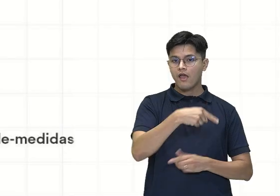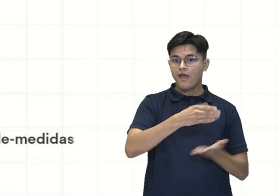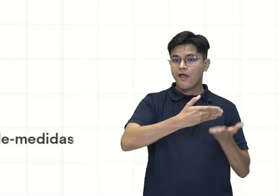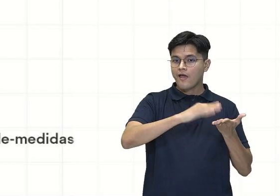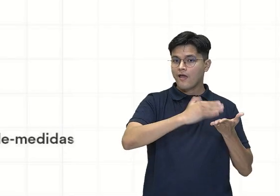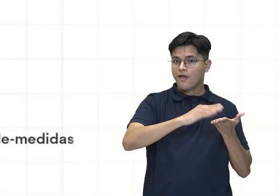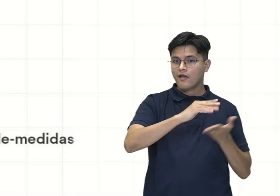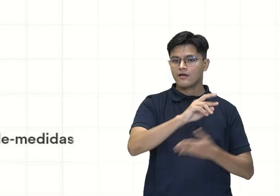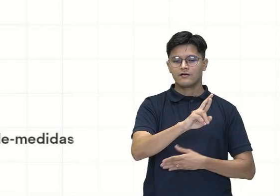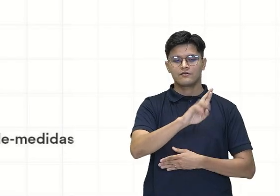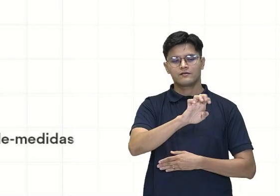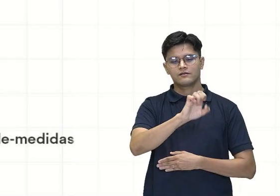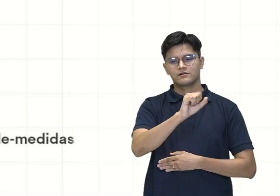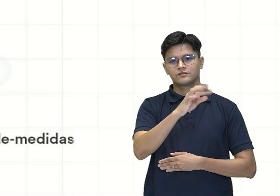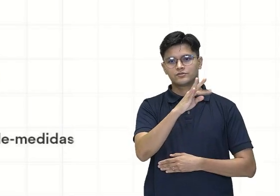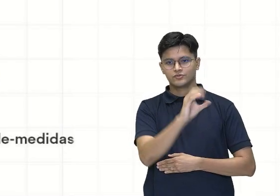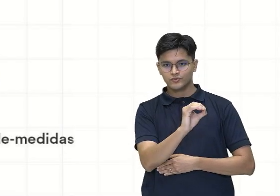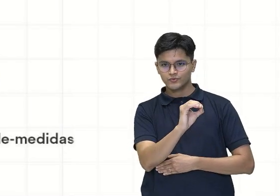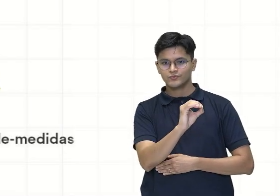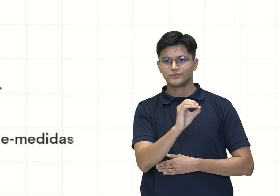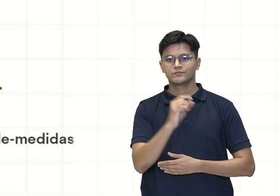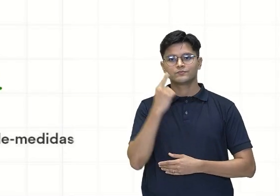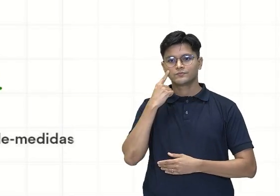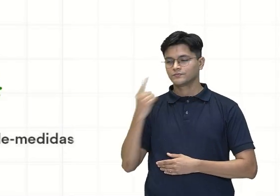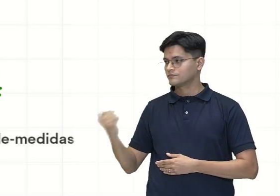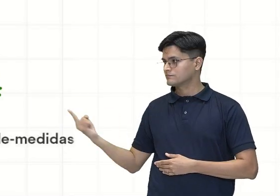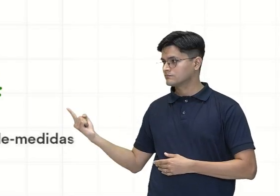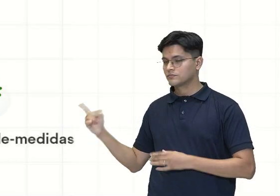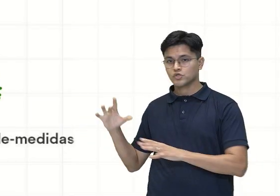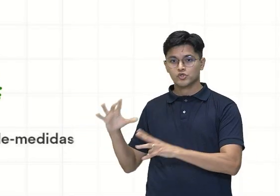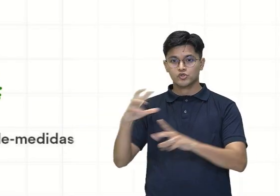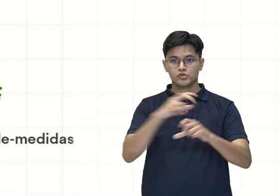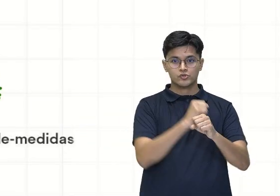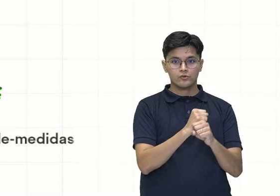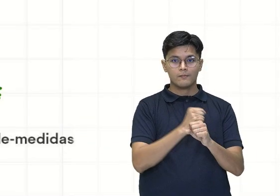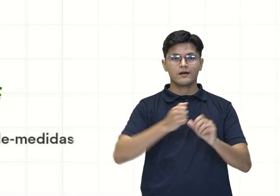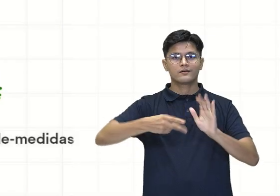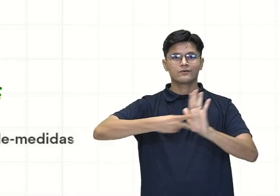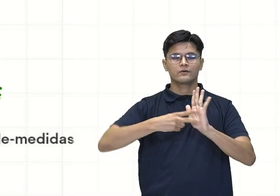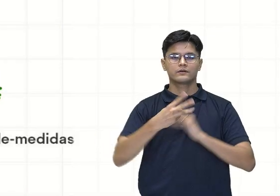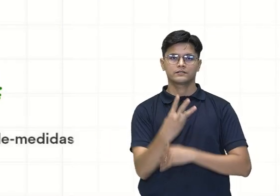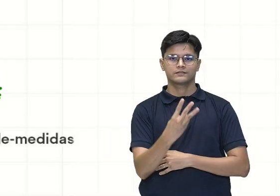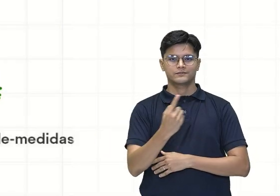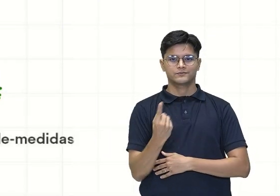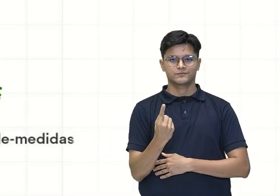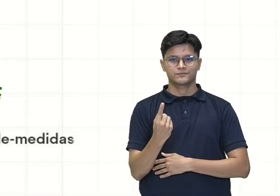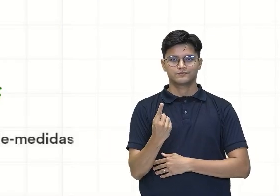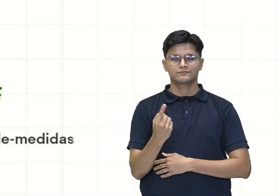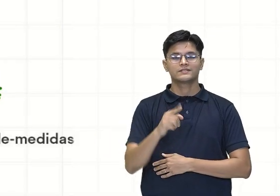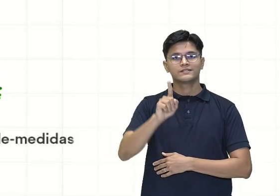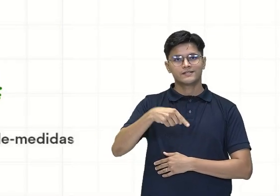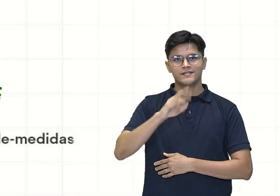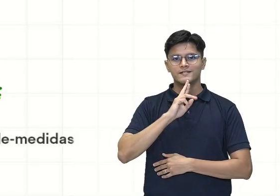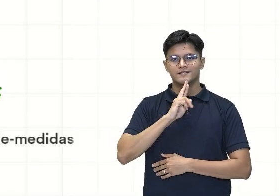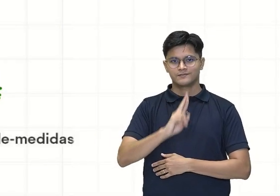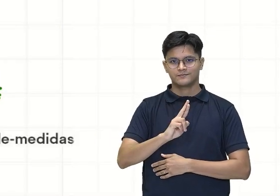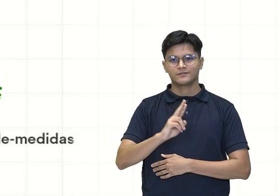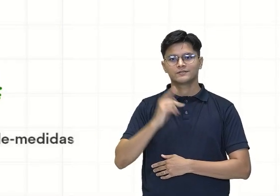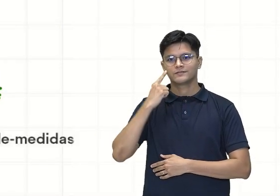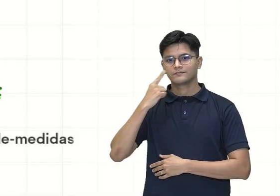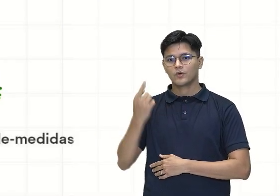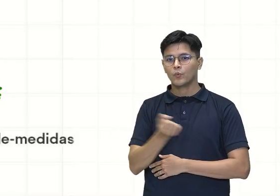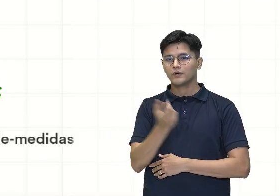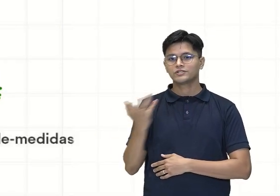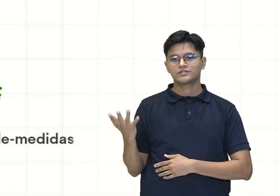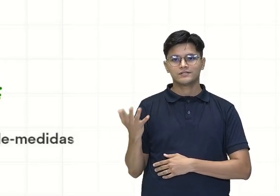resto, que aí somados chegam no meu 31, que é exatamente a minha